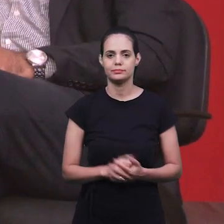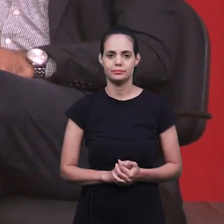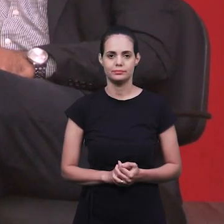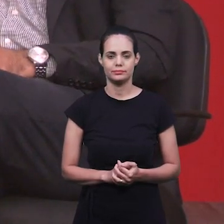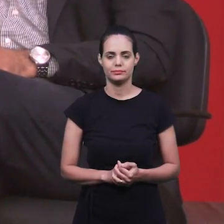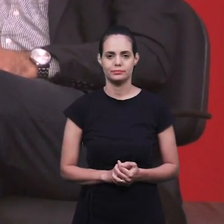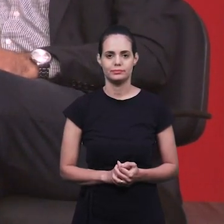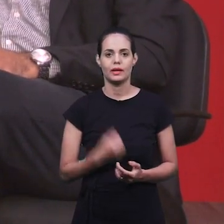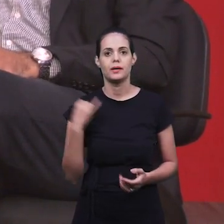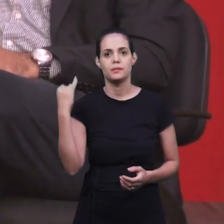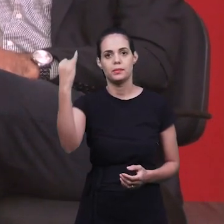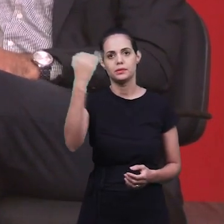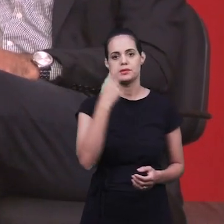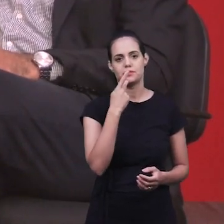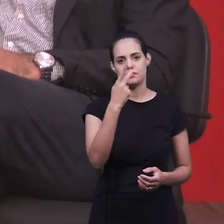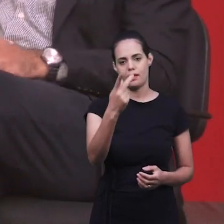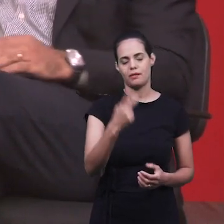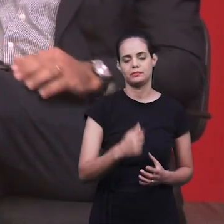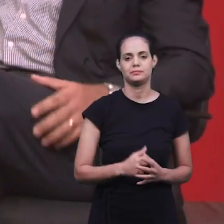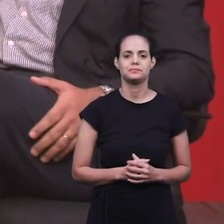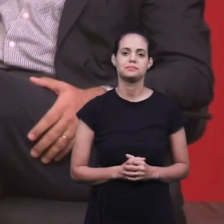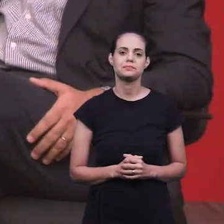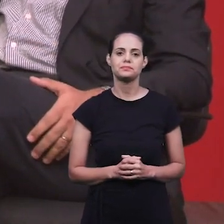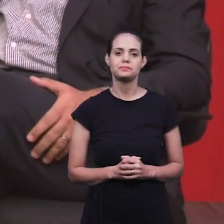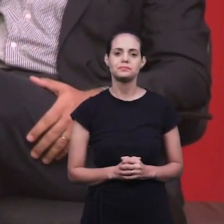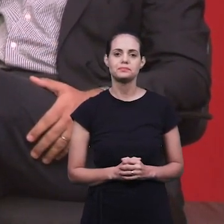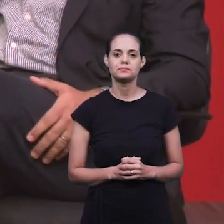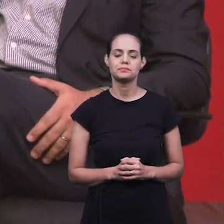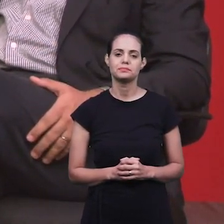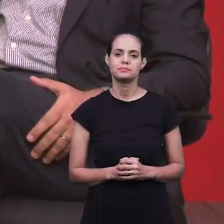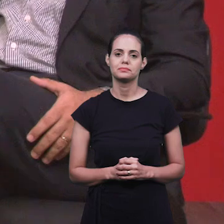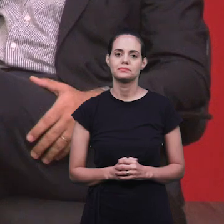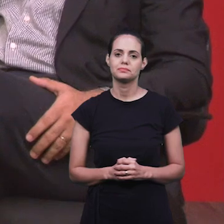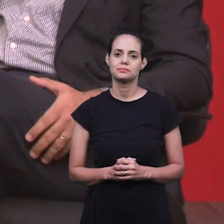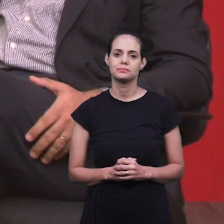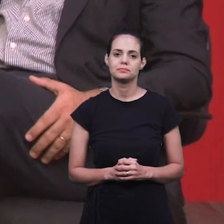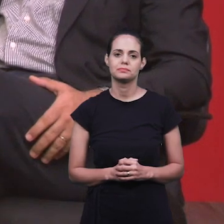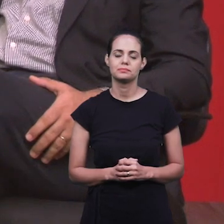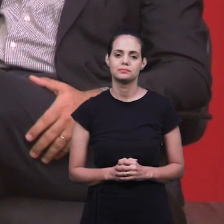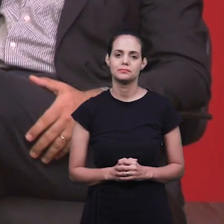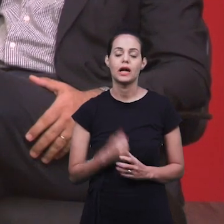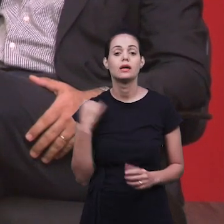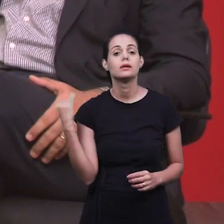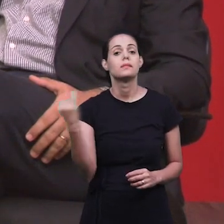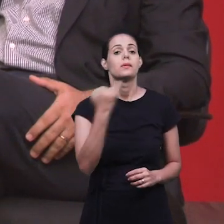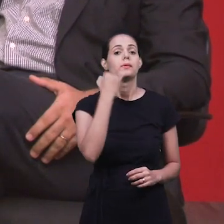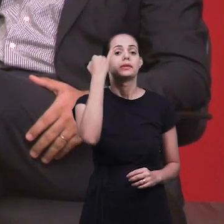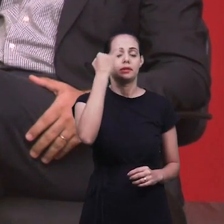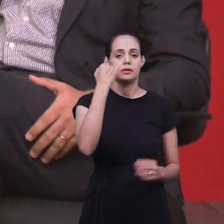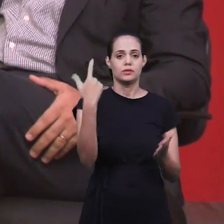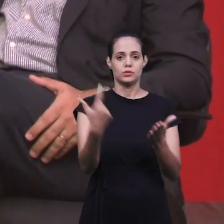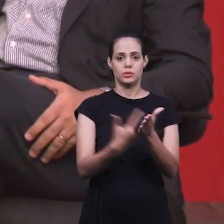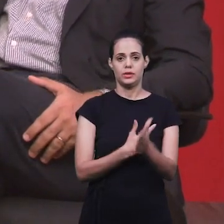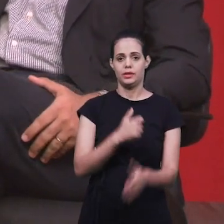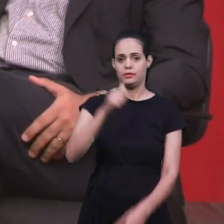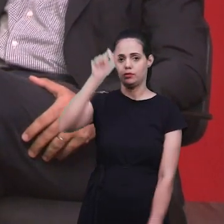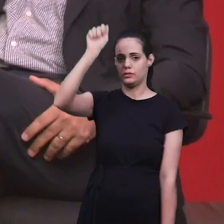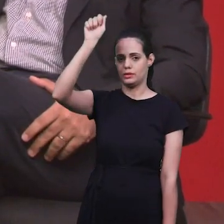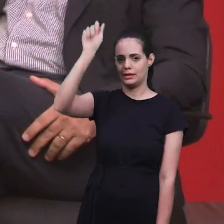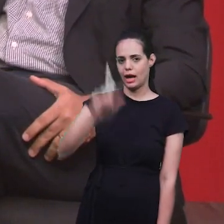importante nós passarmos aí então para esses demais assuntos. Bom, nós estamos vendo que o livro, ou a carta aos